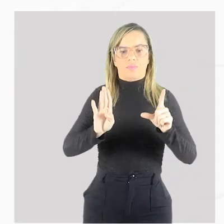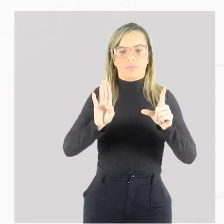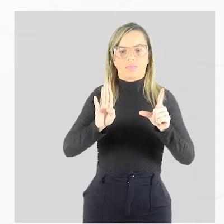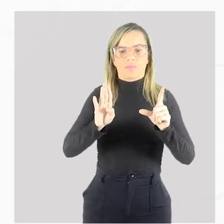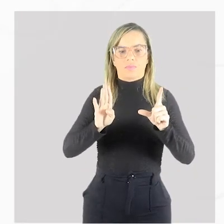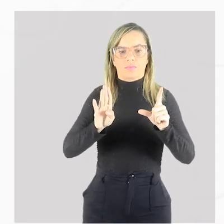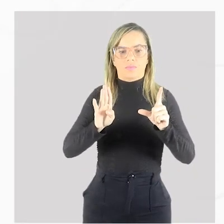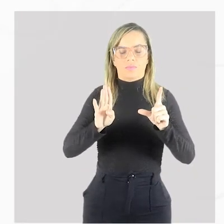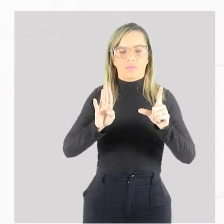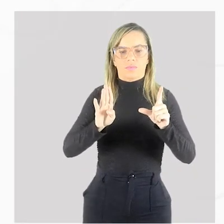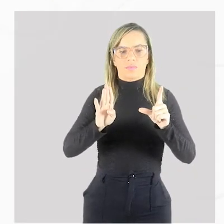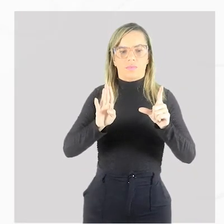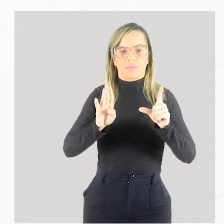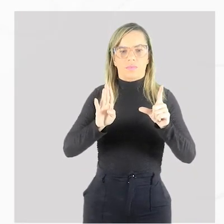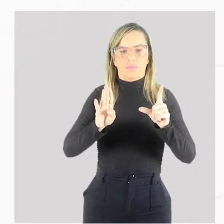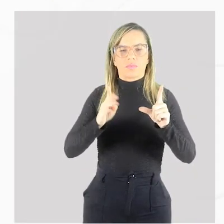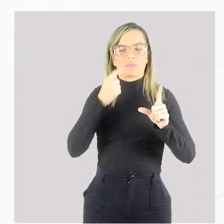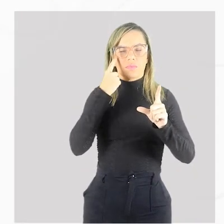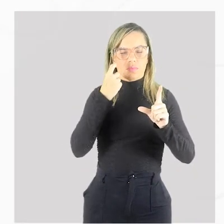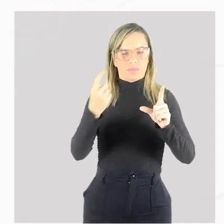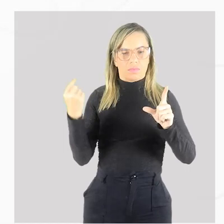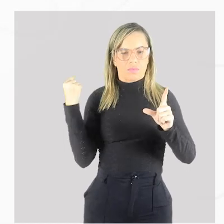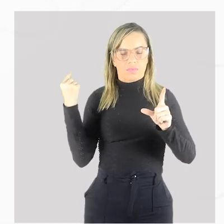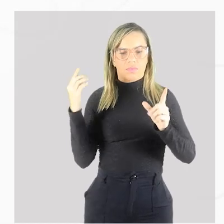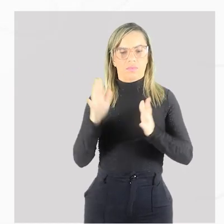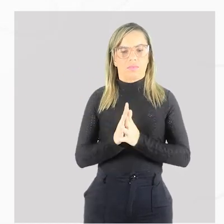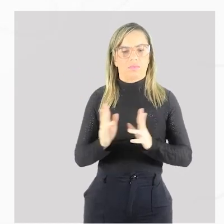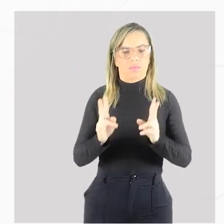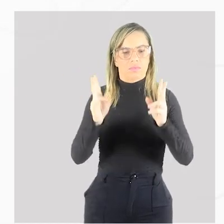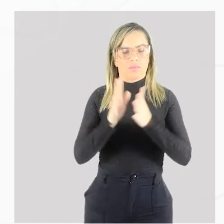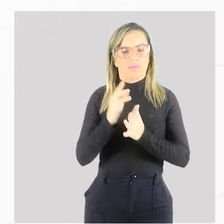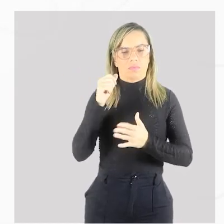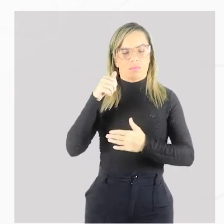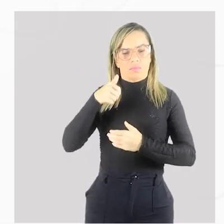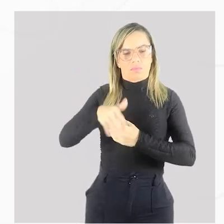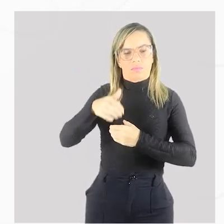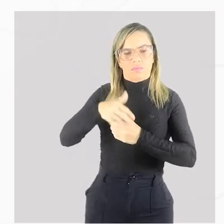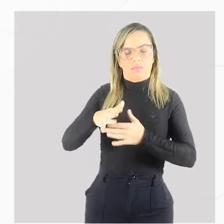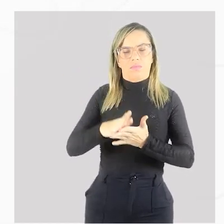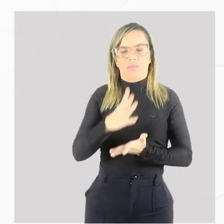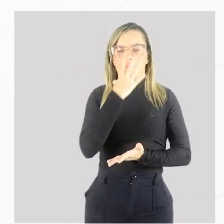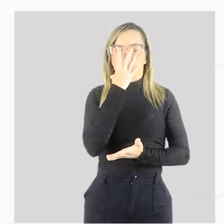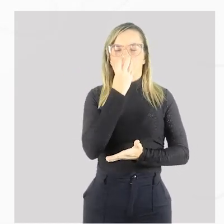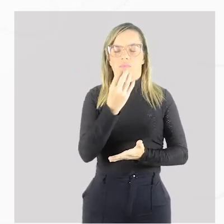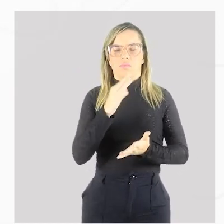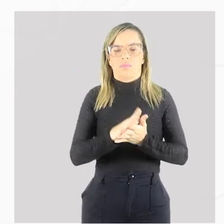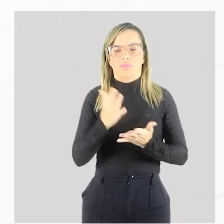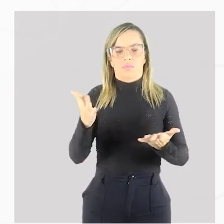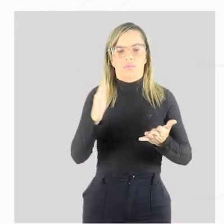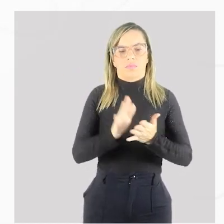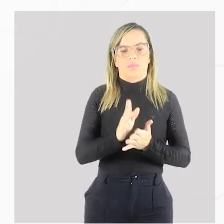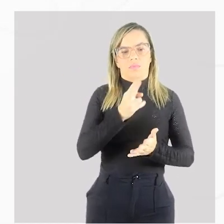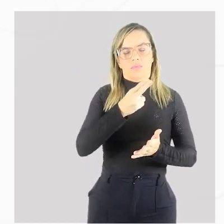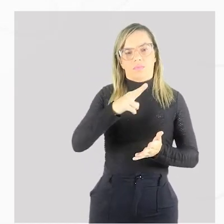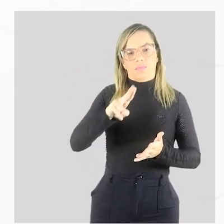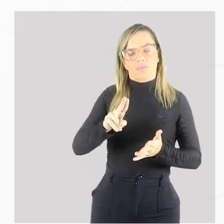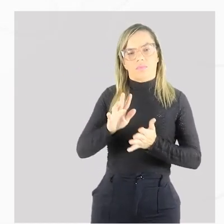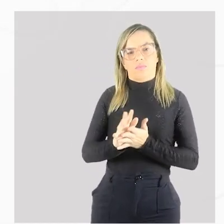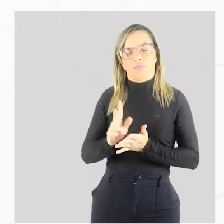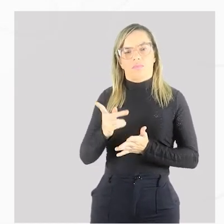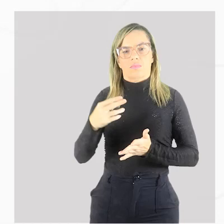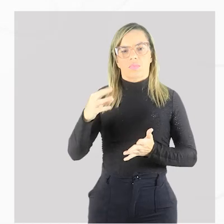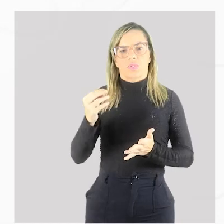contra todos. Ah, interessante isso aqui. Pega uma dica para vocês. Em Hobbes existe um termo chamado